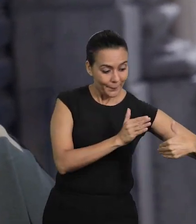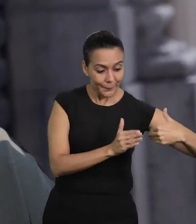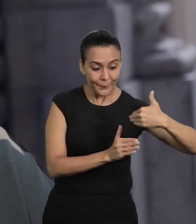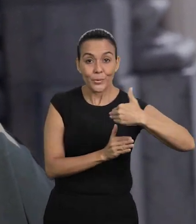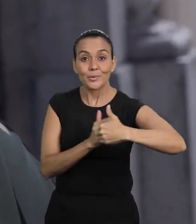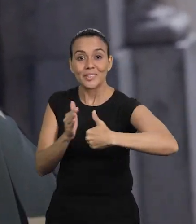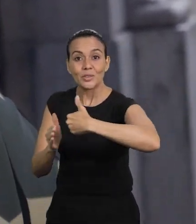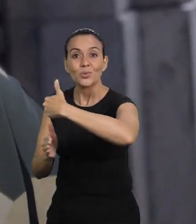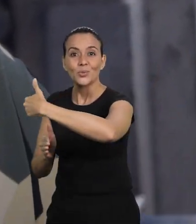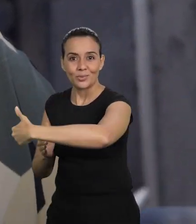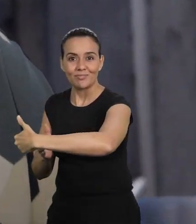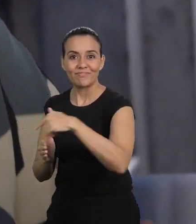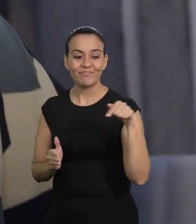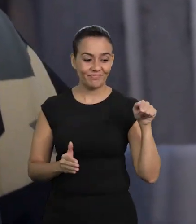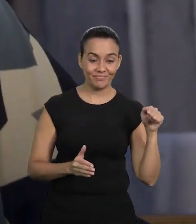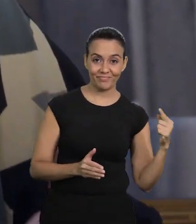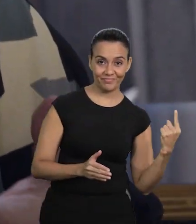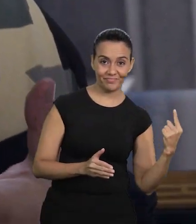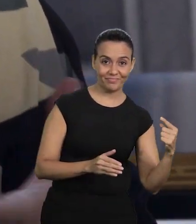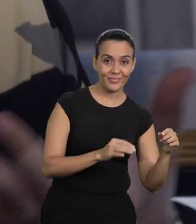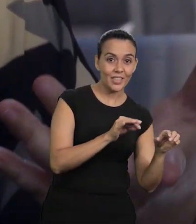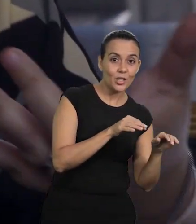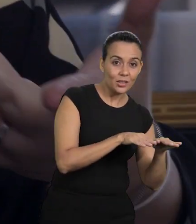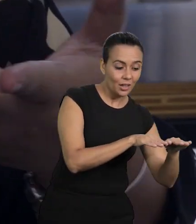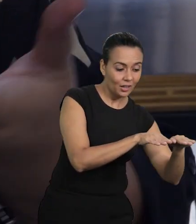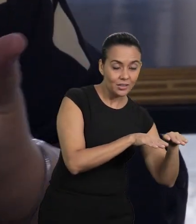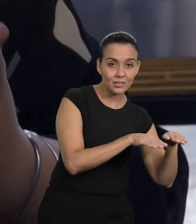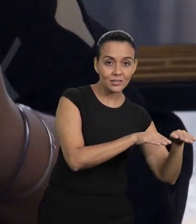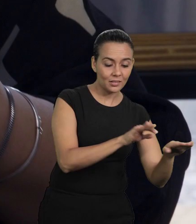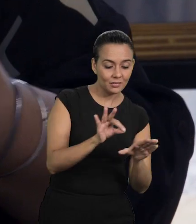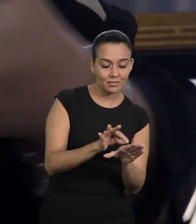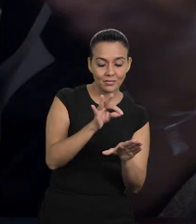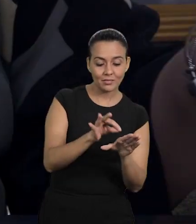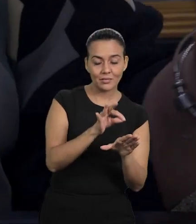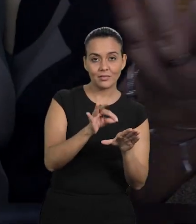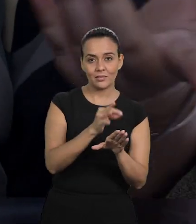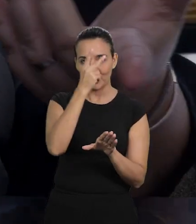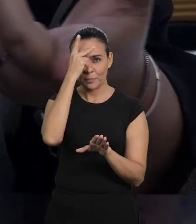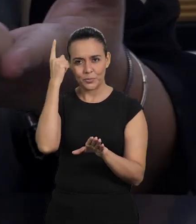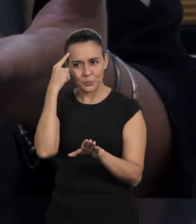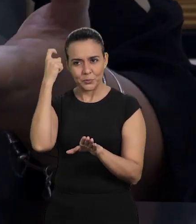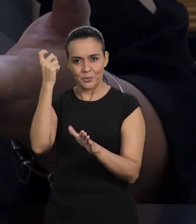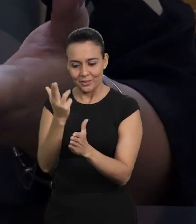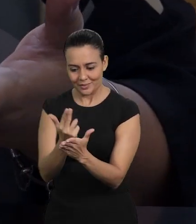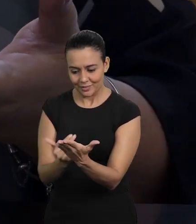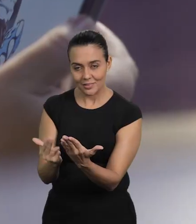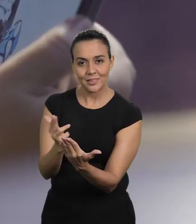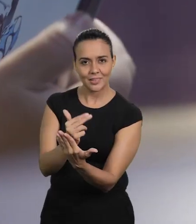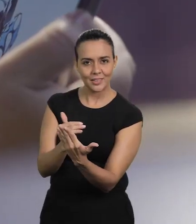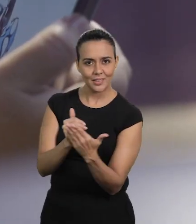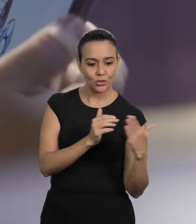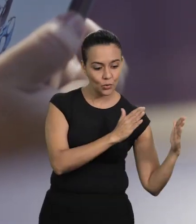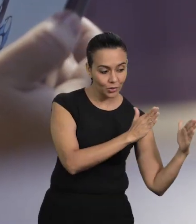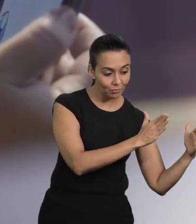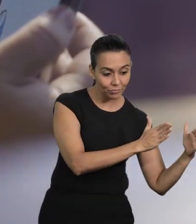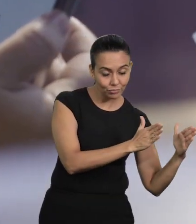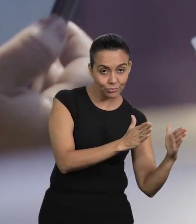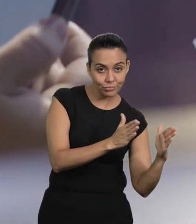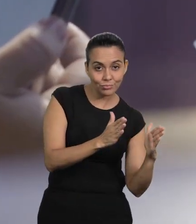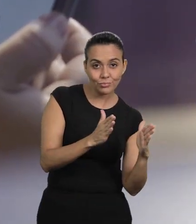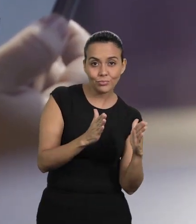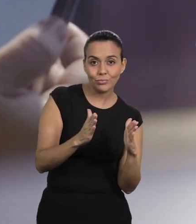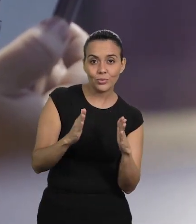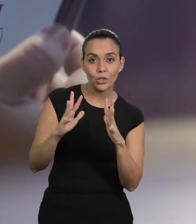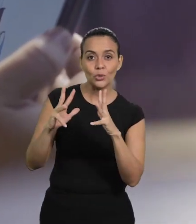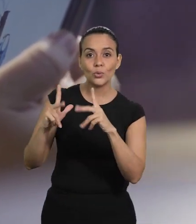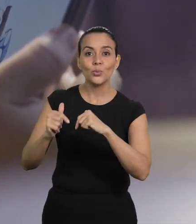trabalho da costureira, o trabalho do tecelão, o trabalho da bordadeira, o trabalho, por exemplo, né, até mesmo da vendedora, né?